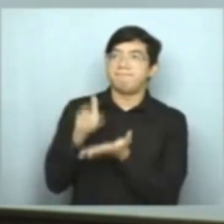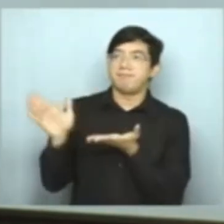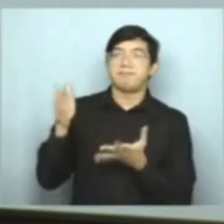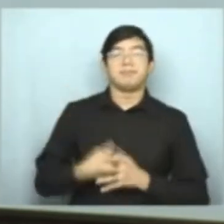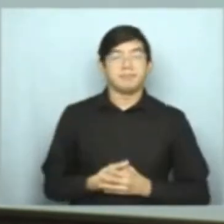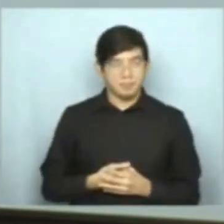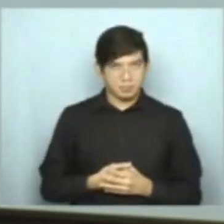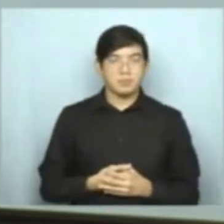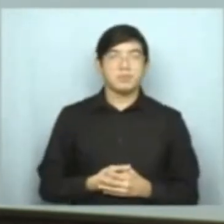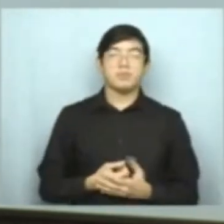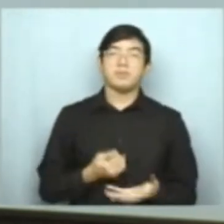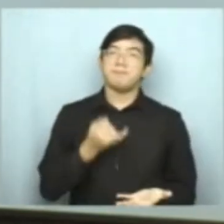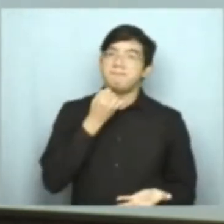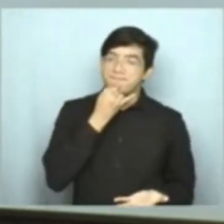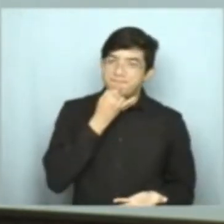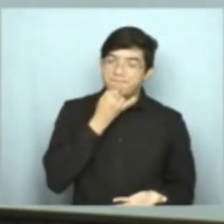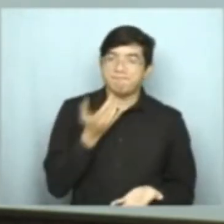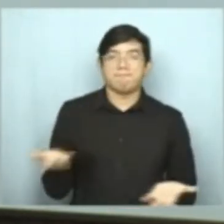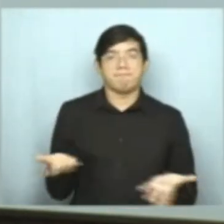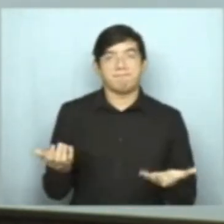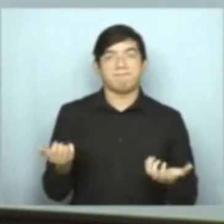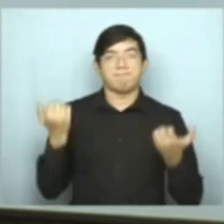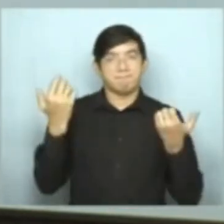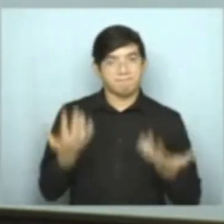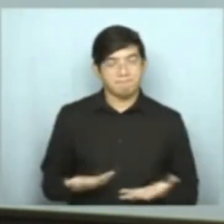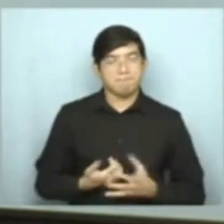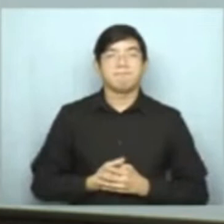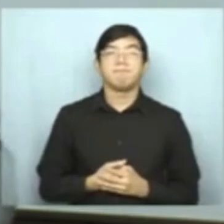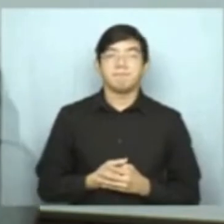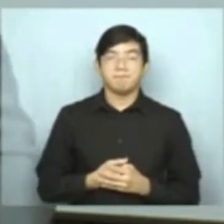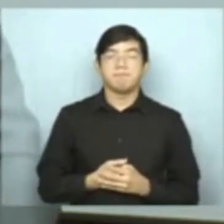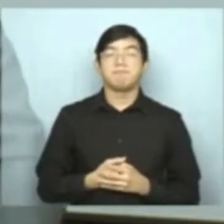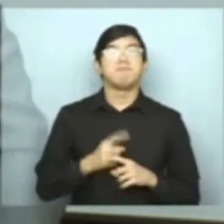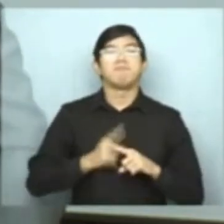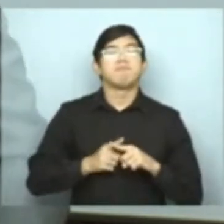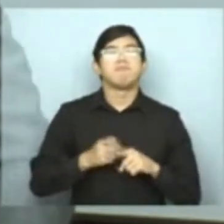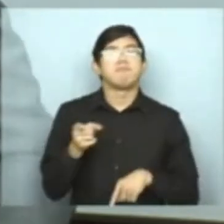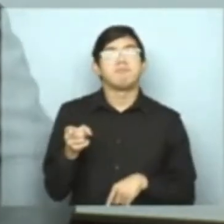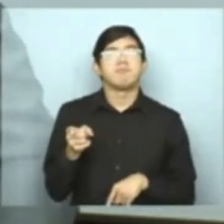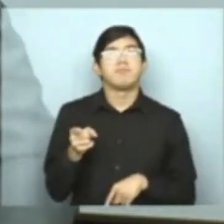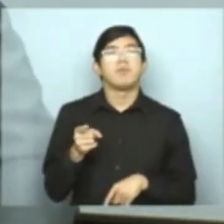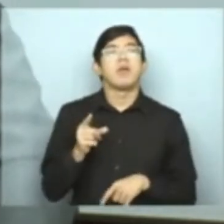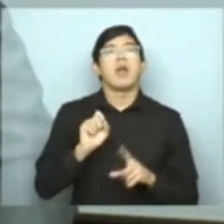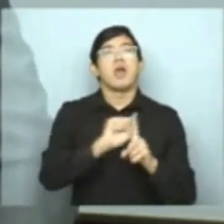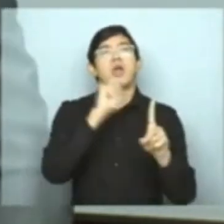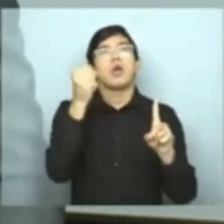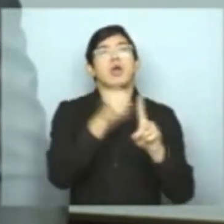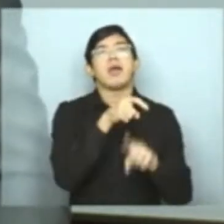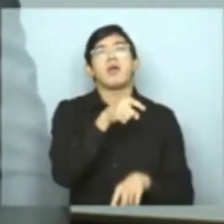Sinto profundamente dizer isso, mas acho que isso ocorre porque a sociedade é